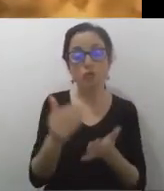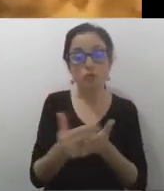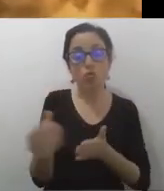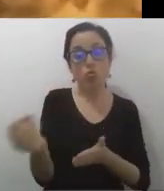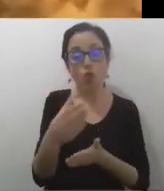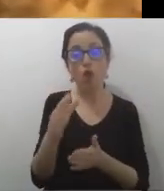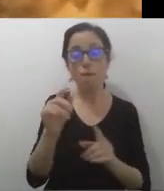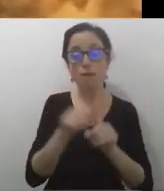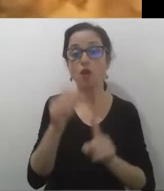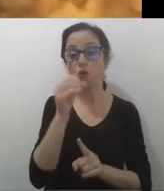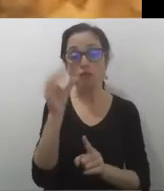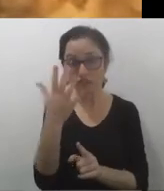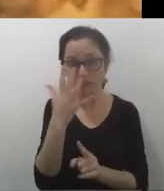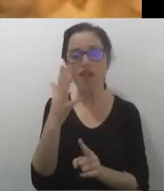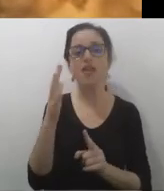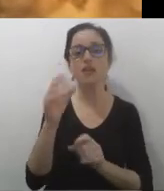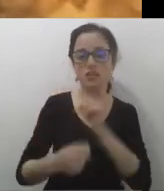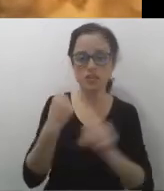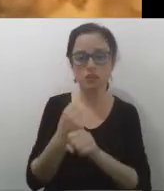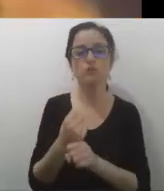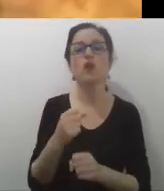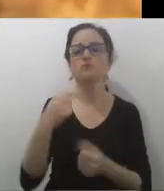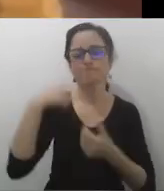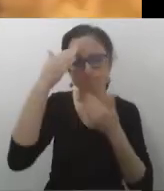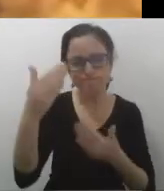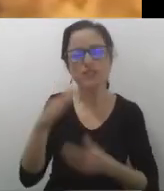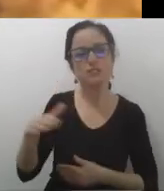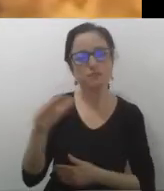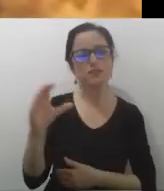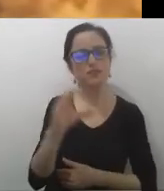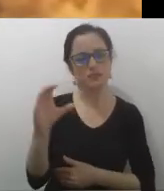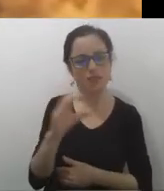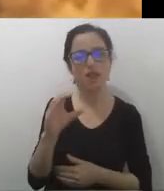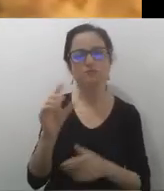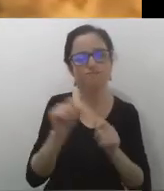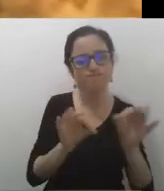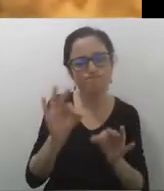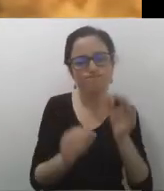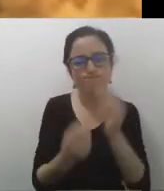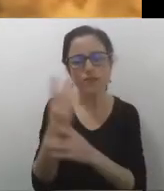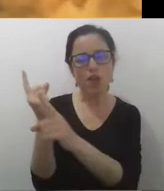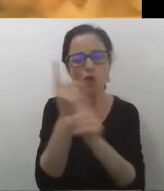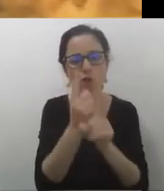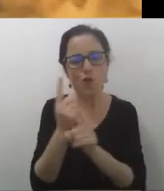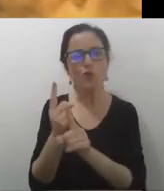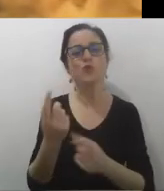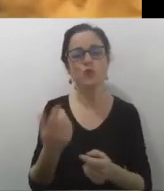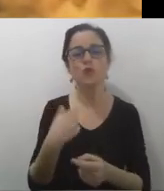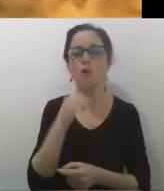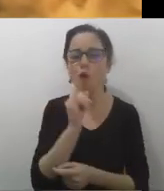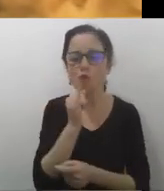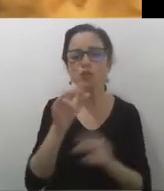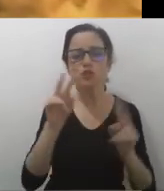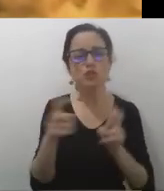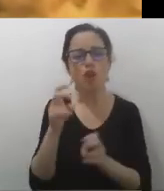foi lançado no início de fevereiro desse ano. E a gente agradece o Espaço CC pela idealização desse encontro.